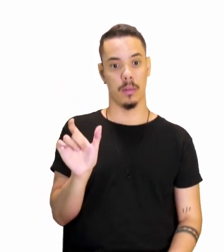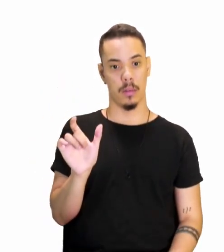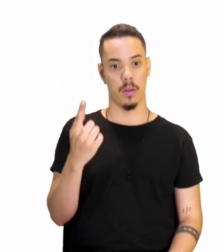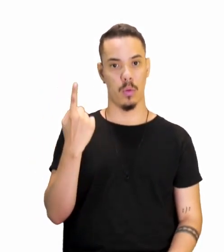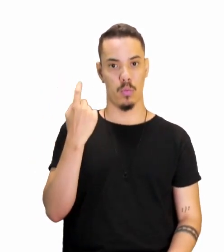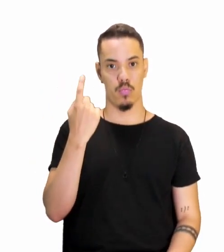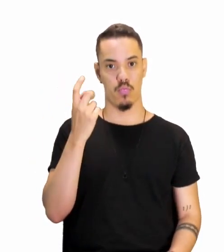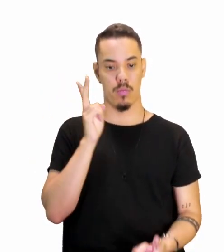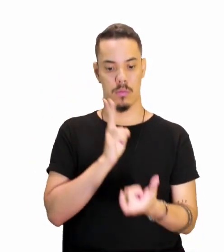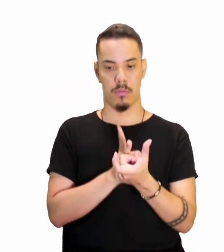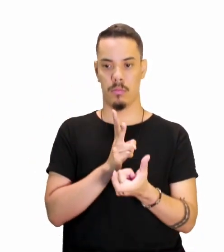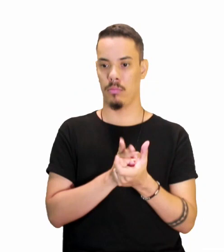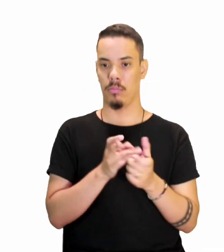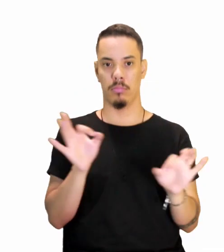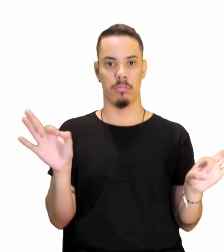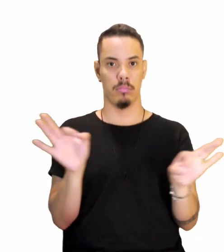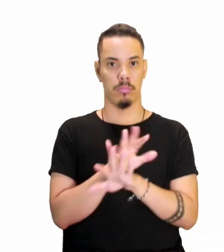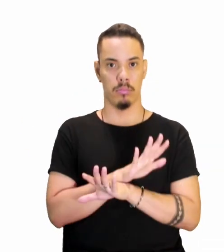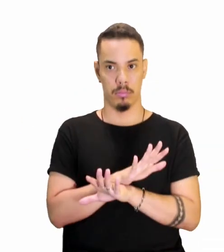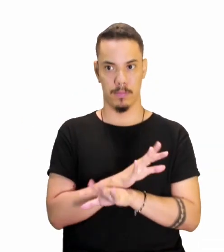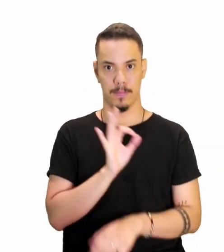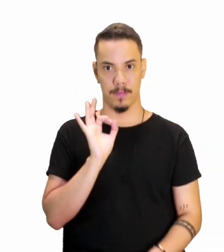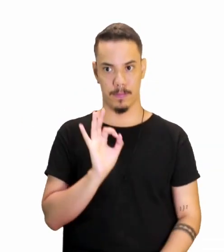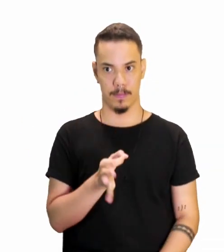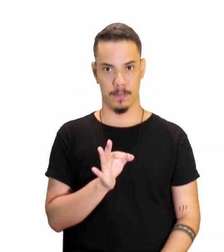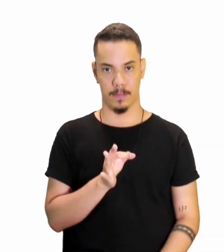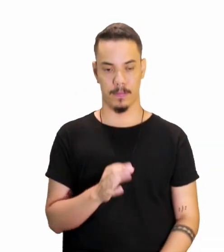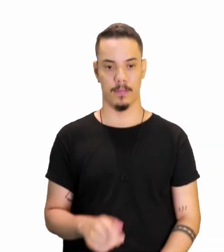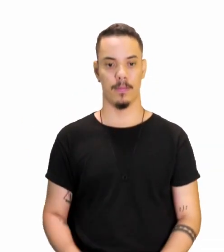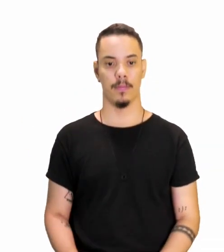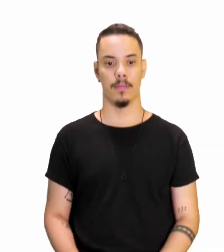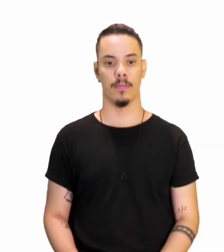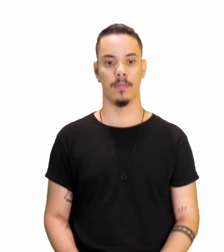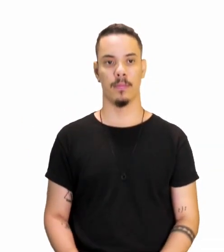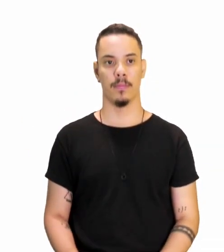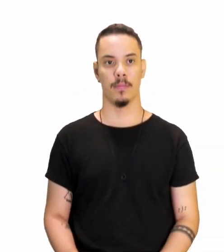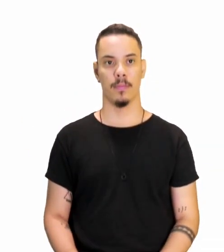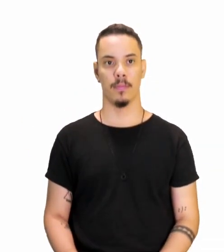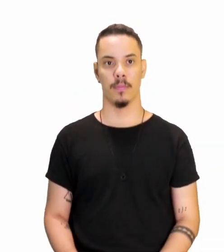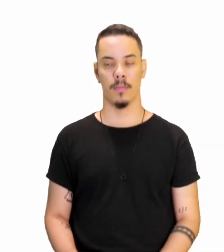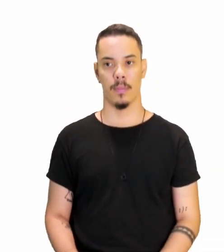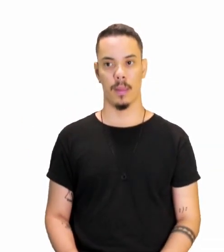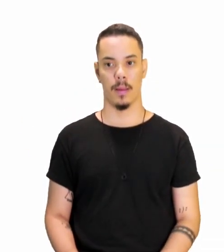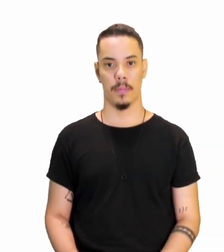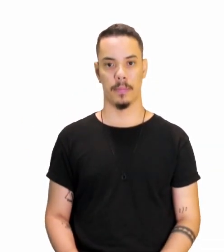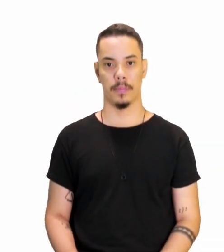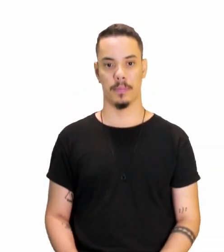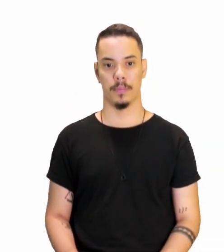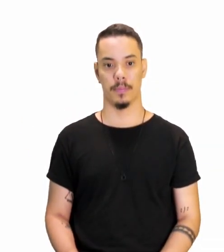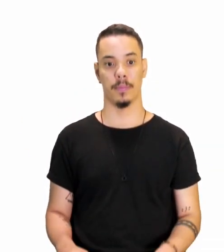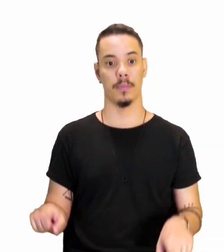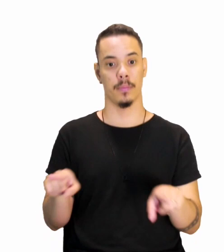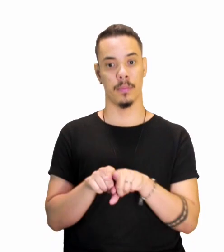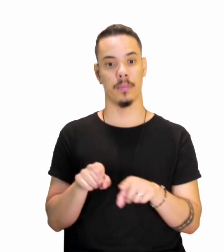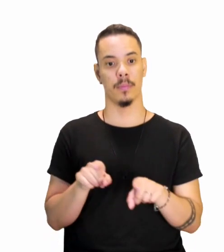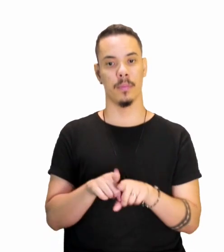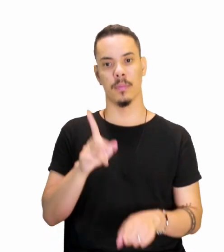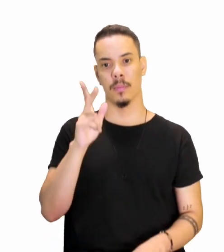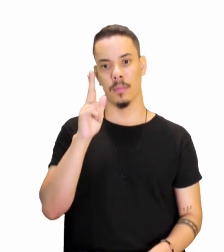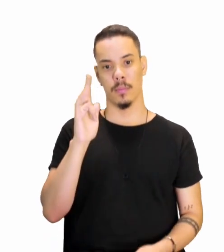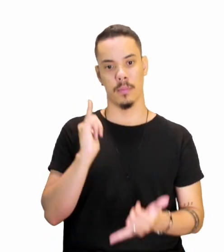um radical. Beleza? Estão entendendo? Aqui a mesma coisa vem com a